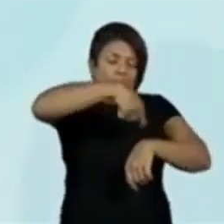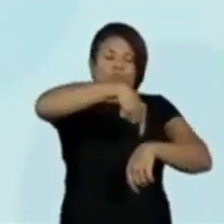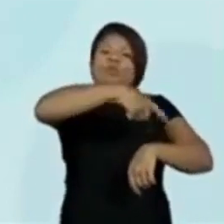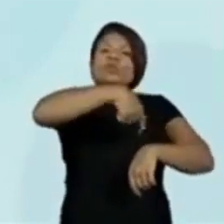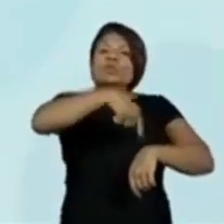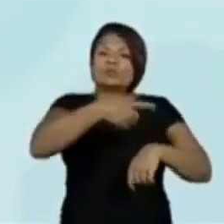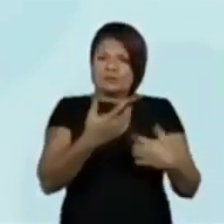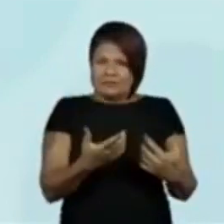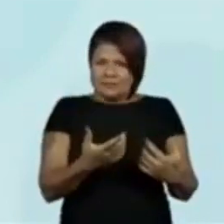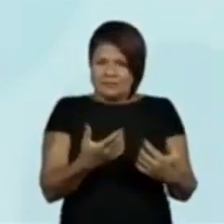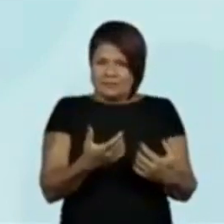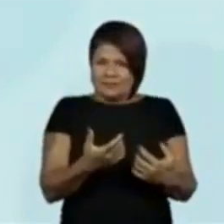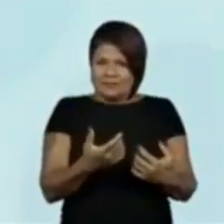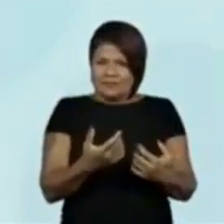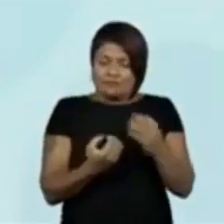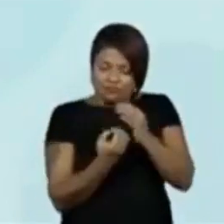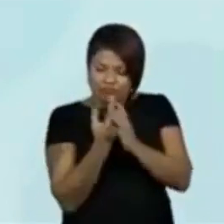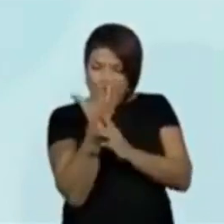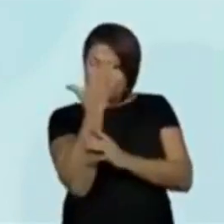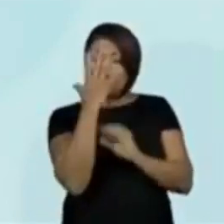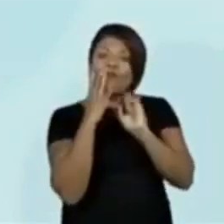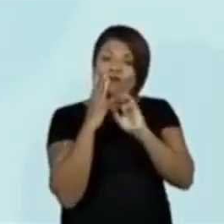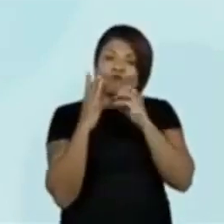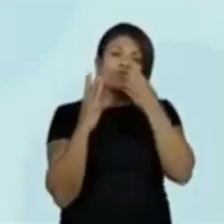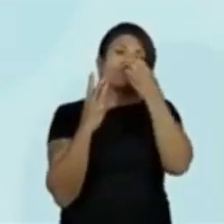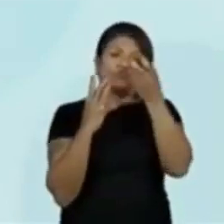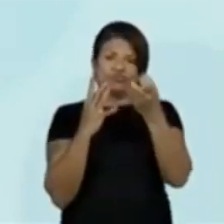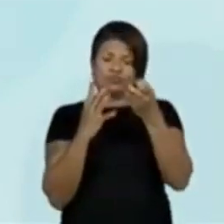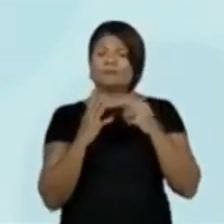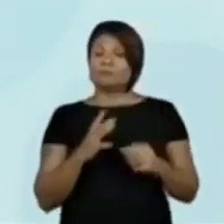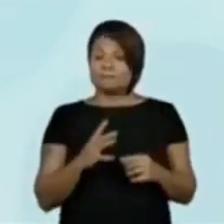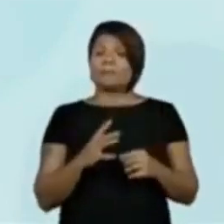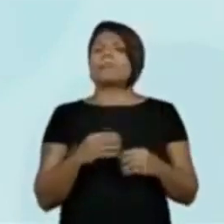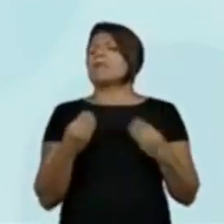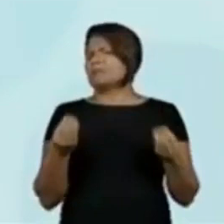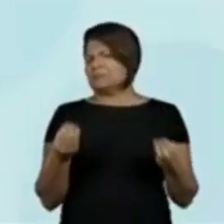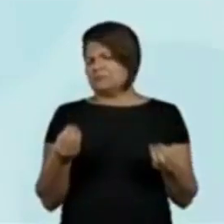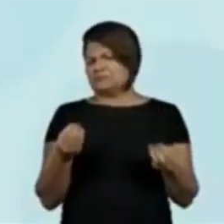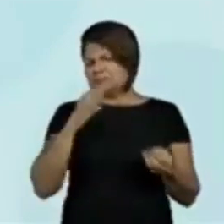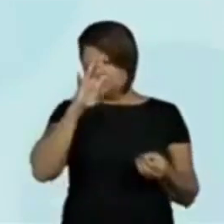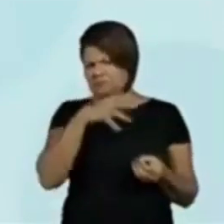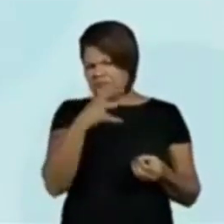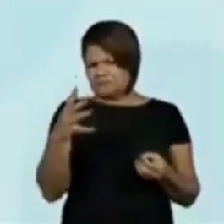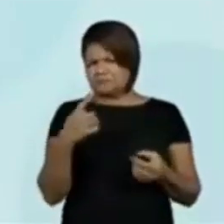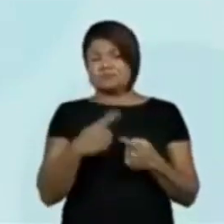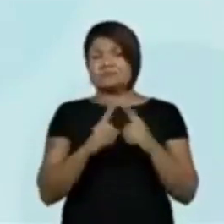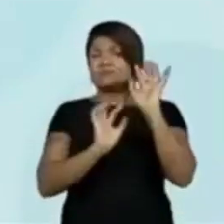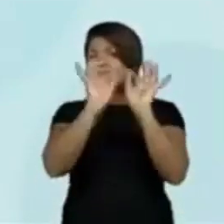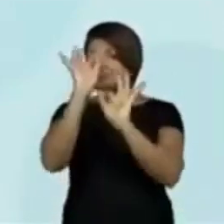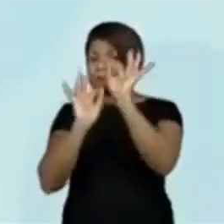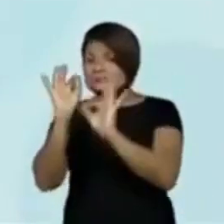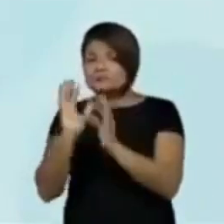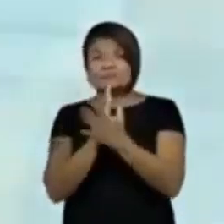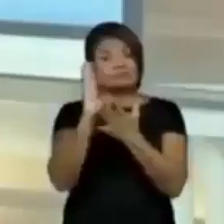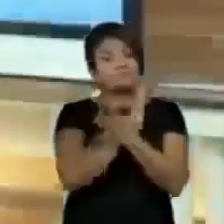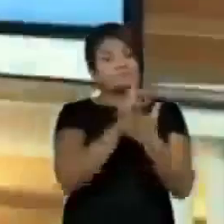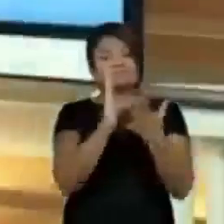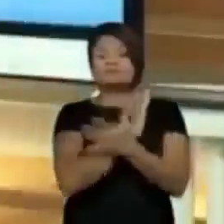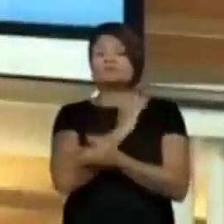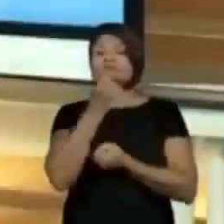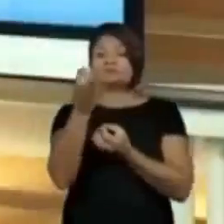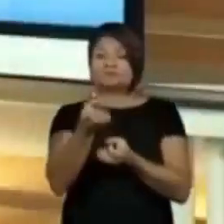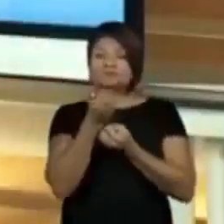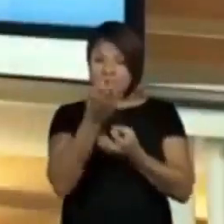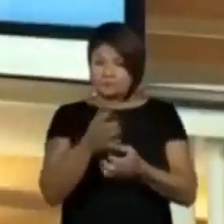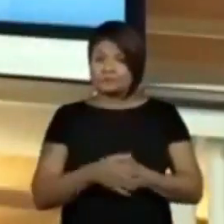anos. Então, para que servem essas tabelas? Justamente para organizar as nossas informações e fazer com que